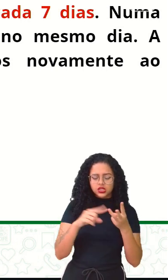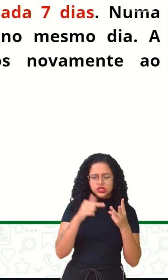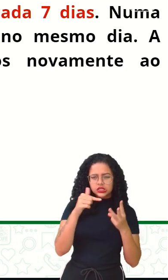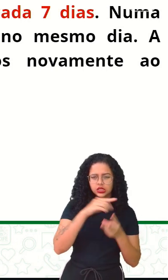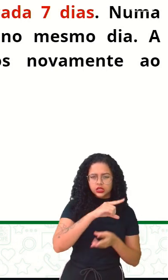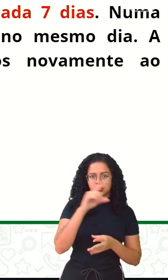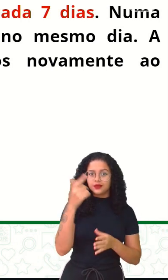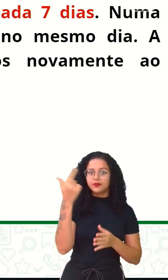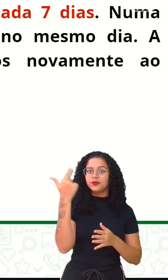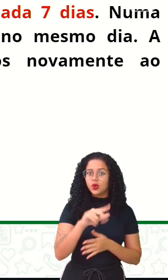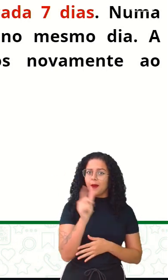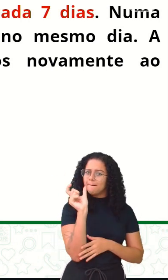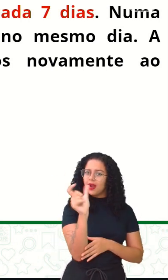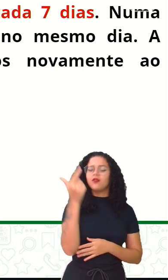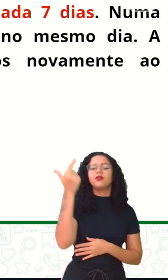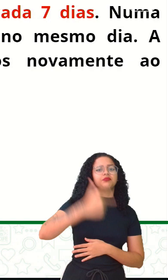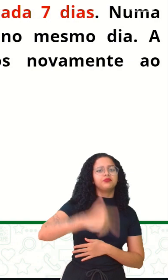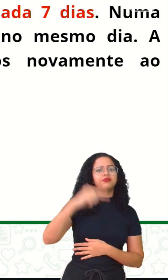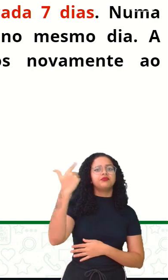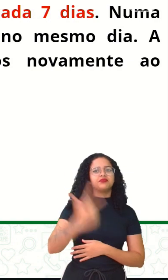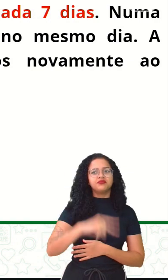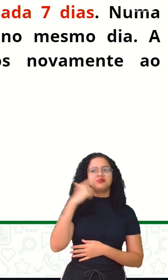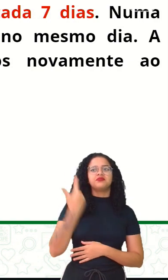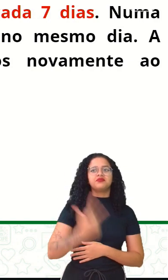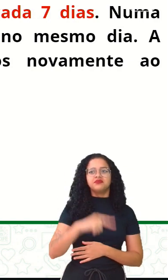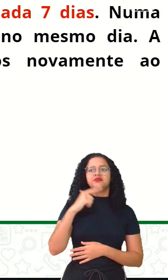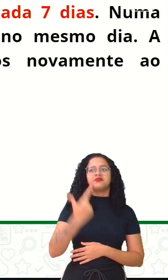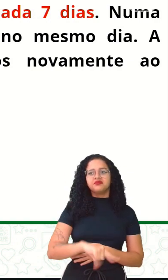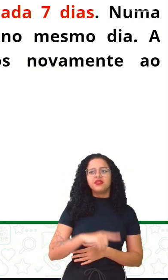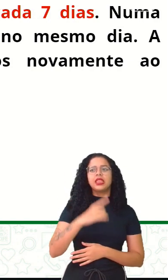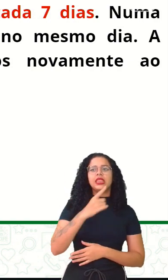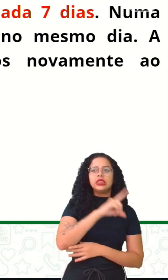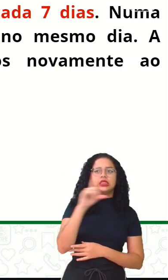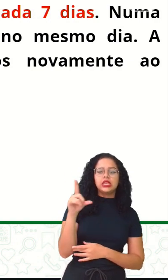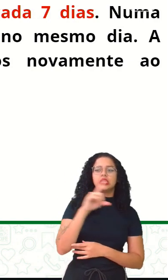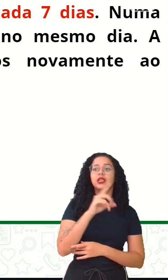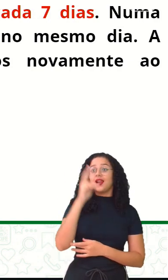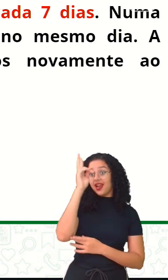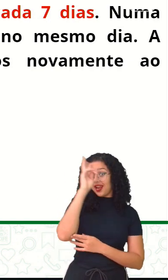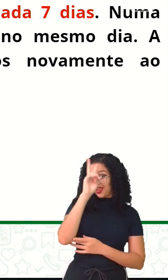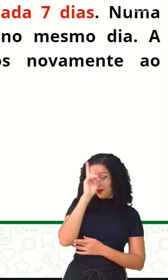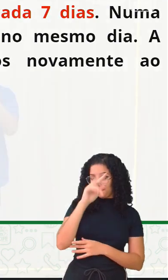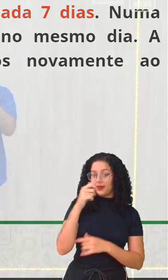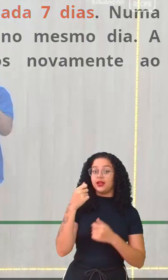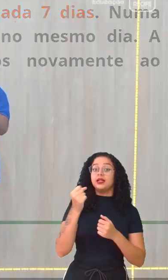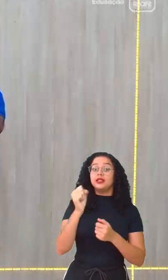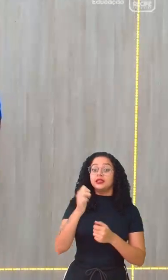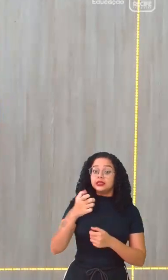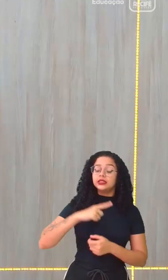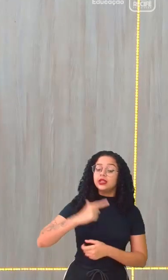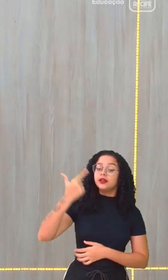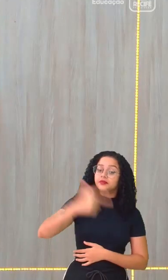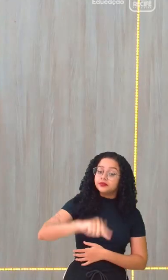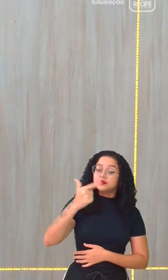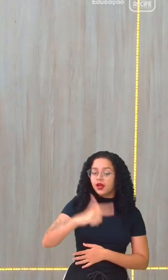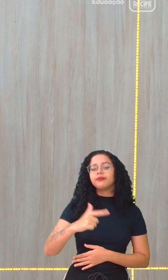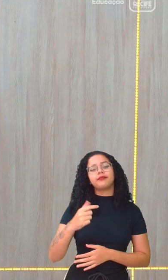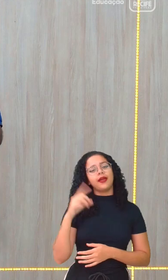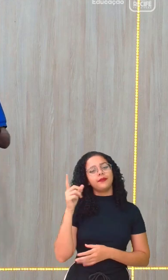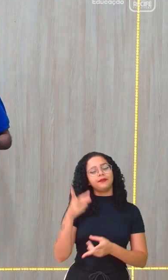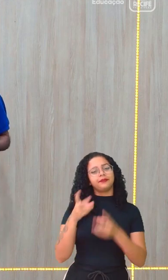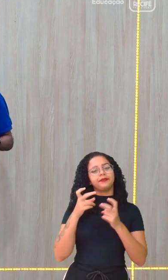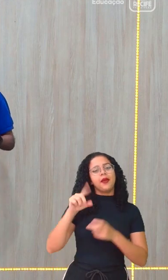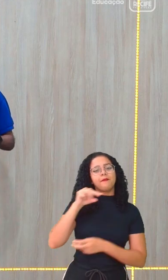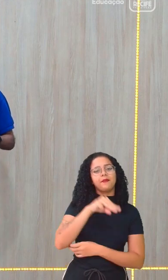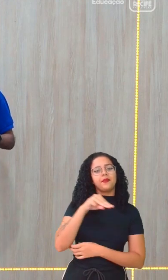de palavras, a cada, em dias, já lembra disso. E aí, outra coisa que a gente vai ter, além da